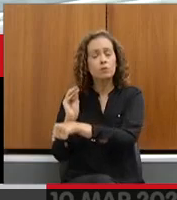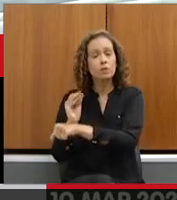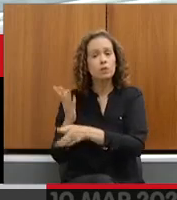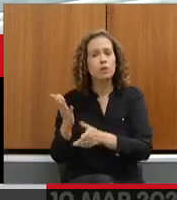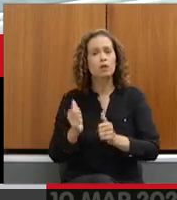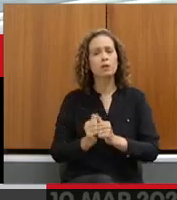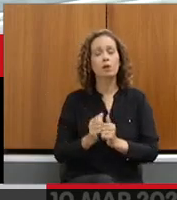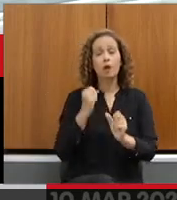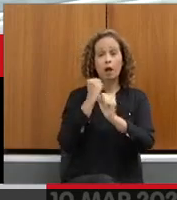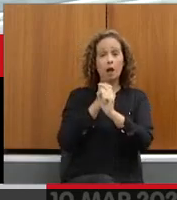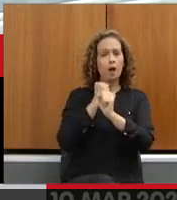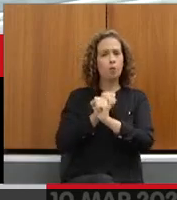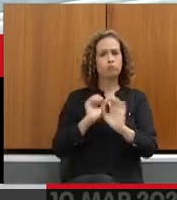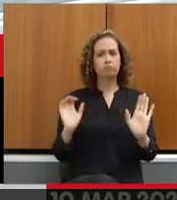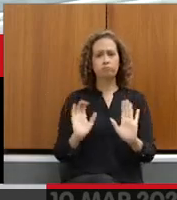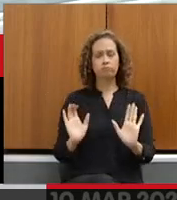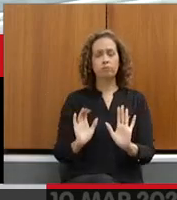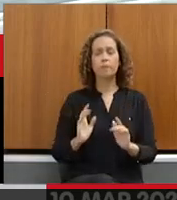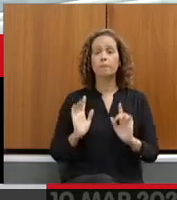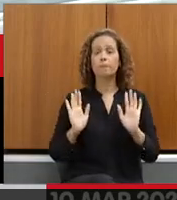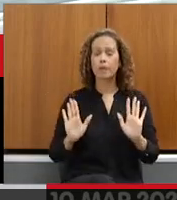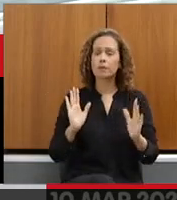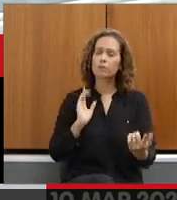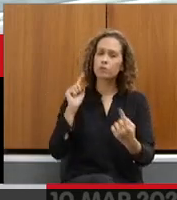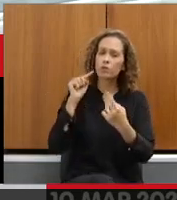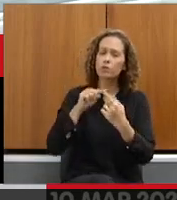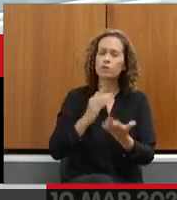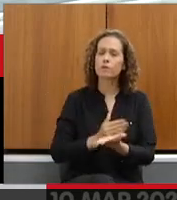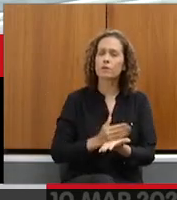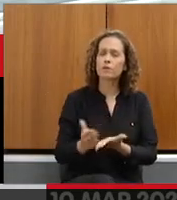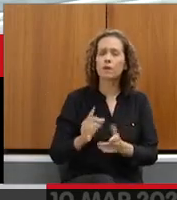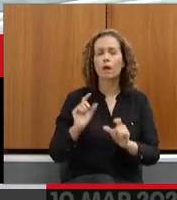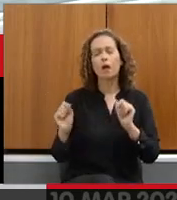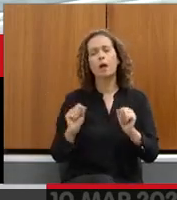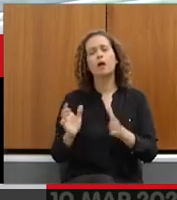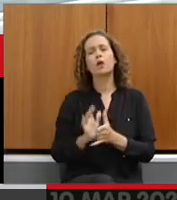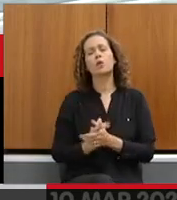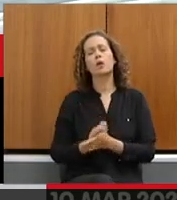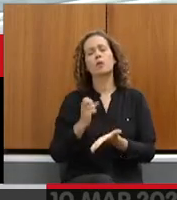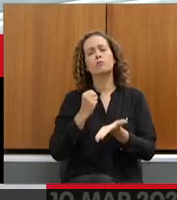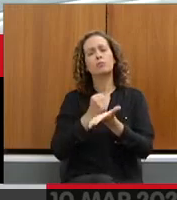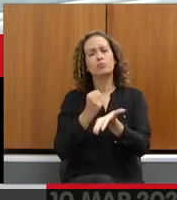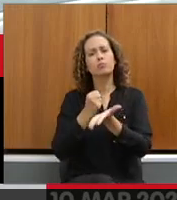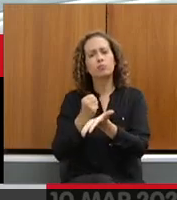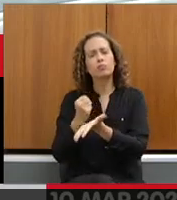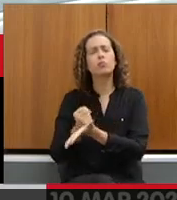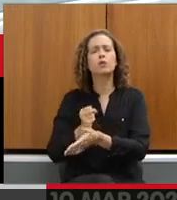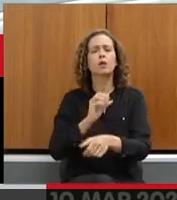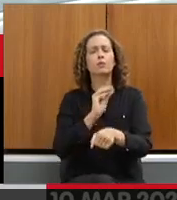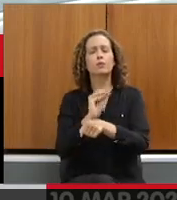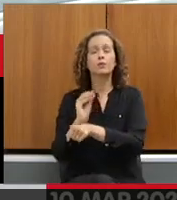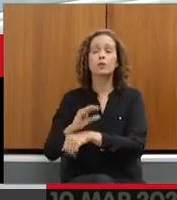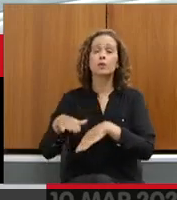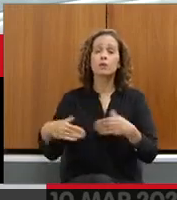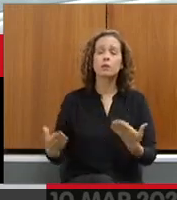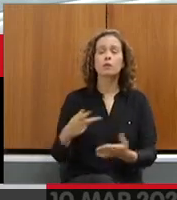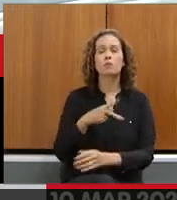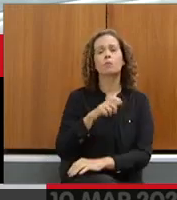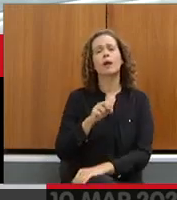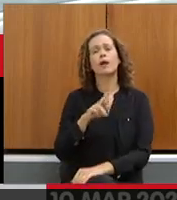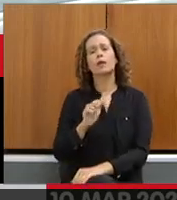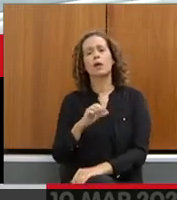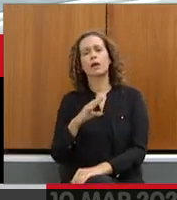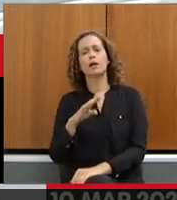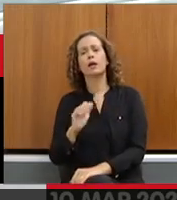nós temos a obra o nosso objetivo inicial é ampliar a assistência que nós conseguimos ser mais ágil então Paracatu nós estamos ampliando